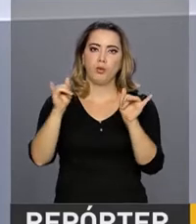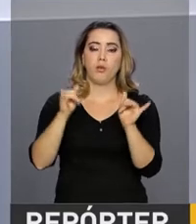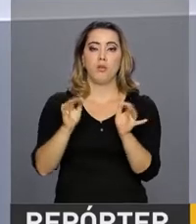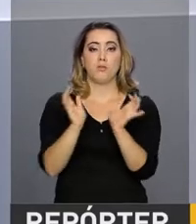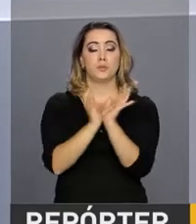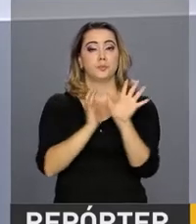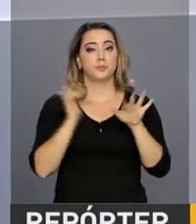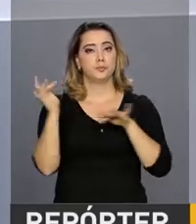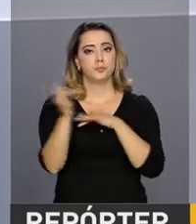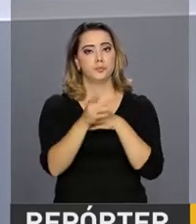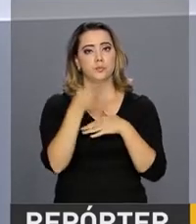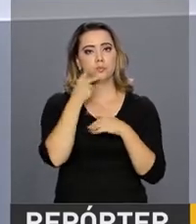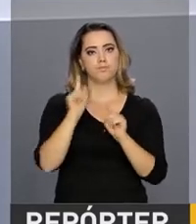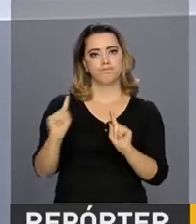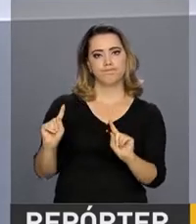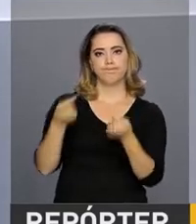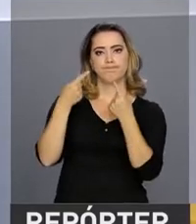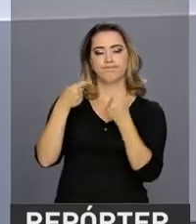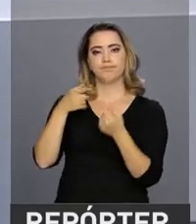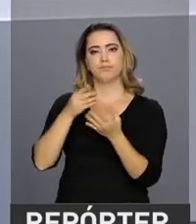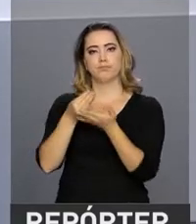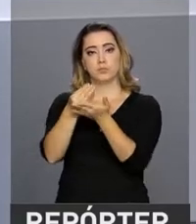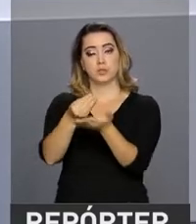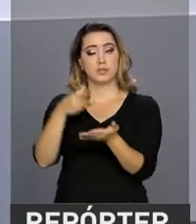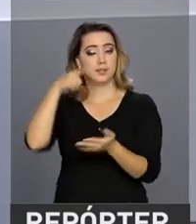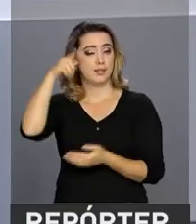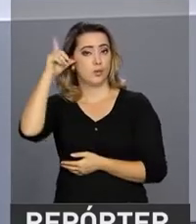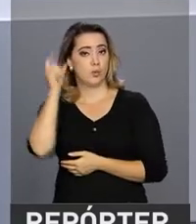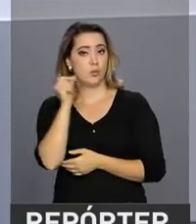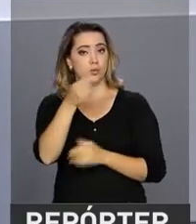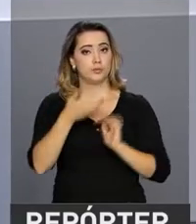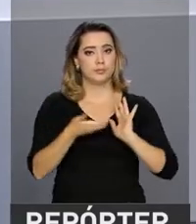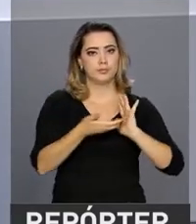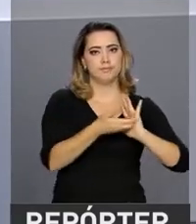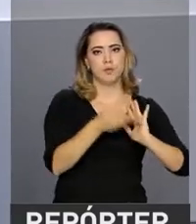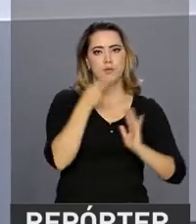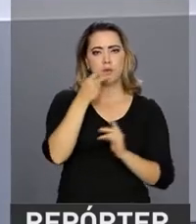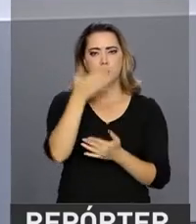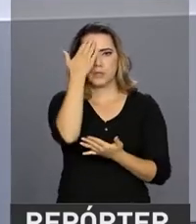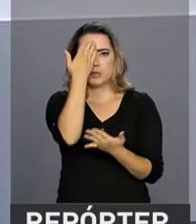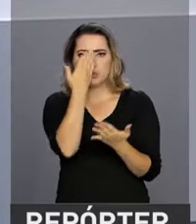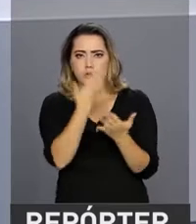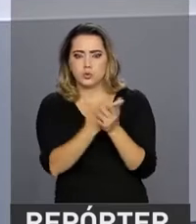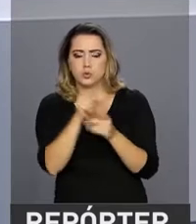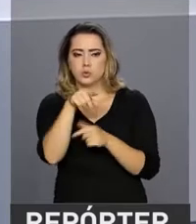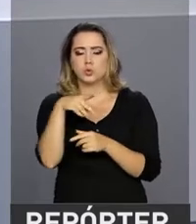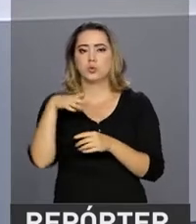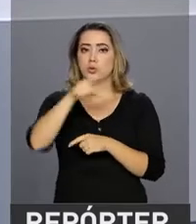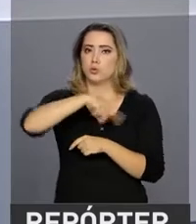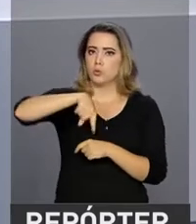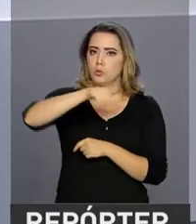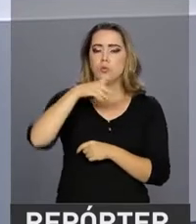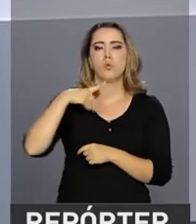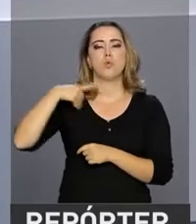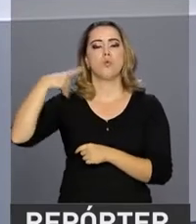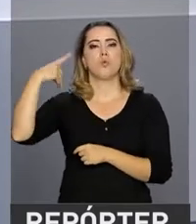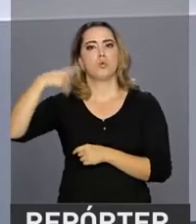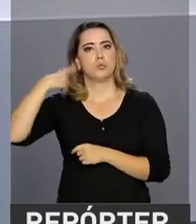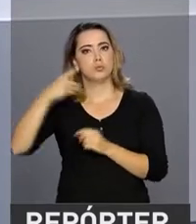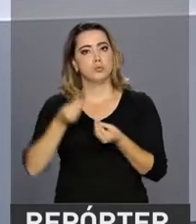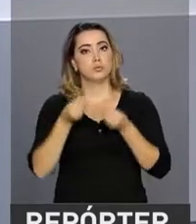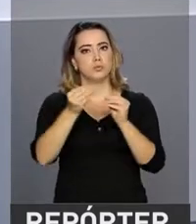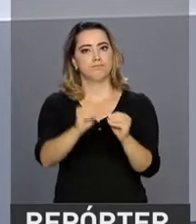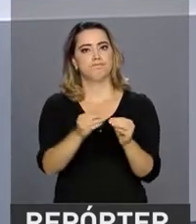redes sociais sobre a denúncia entregue ontem na Câmara dos Deputados. Temer disse que tem convicção de que os parlamentares submeterão essa